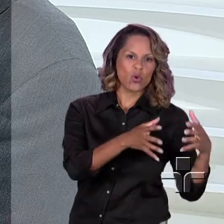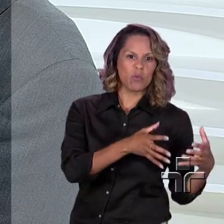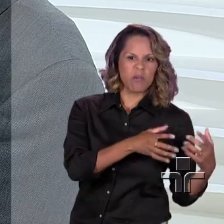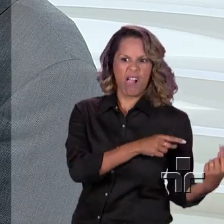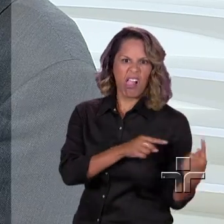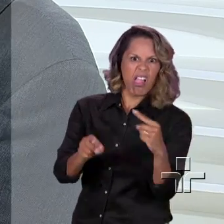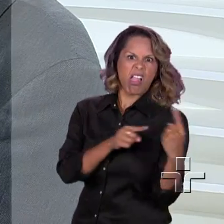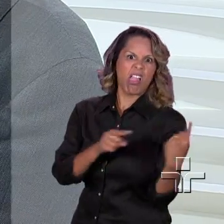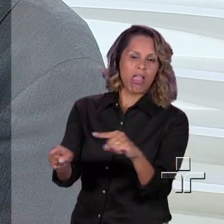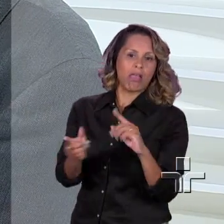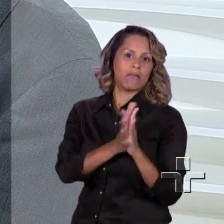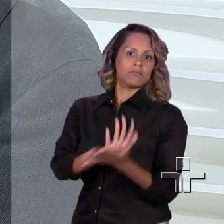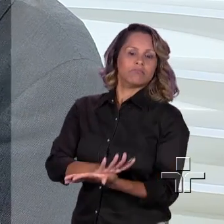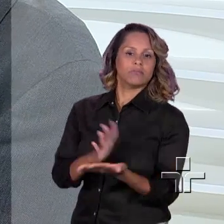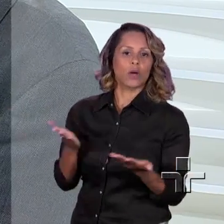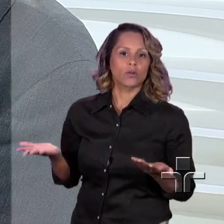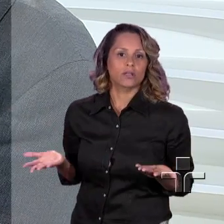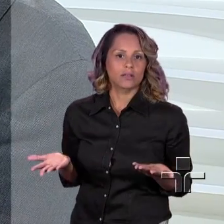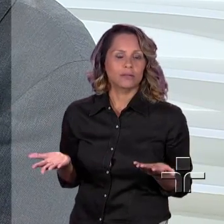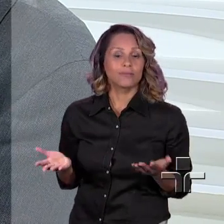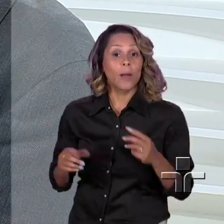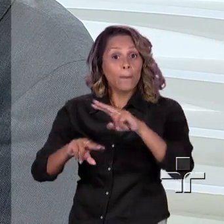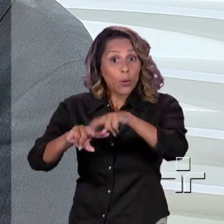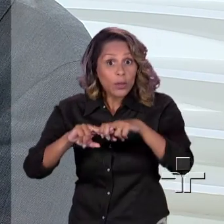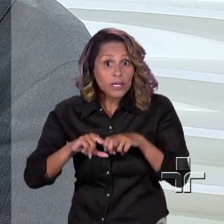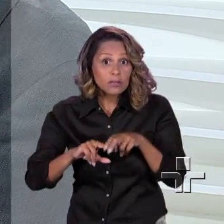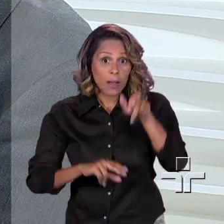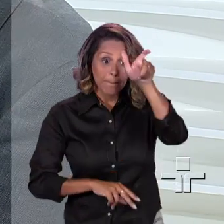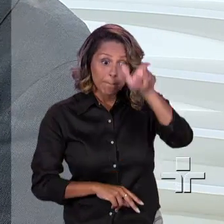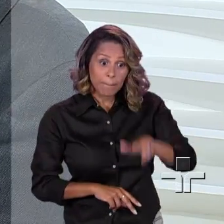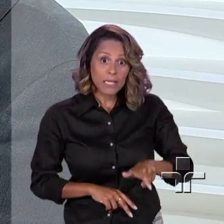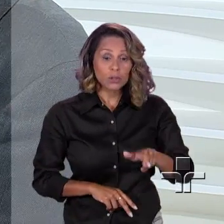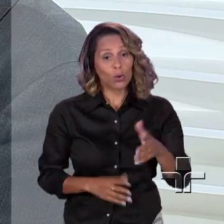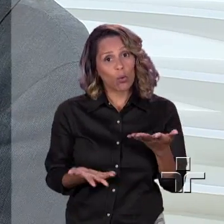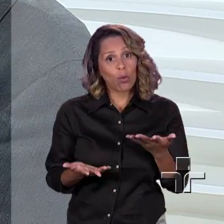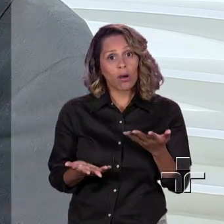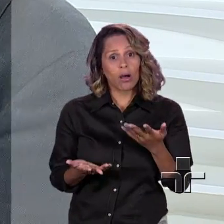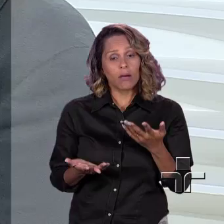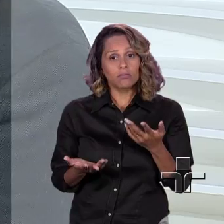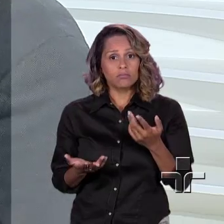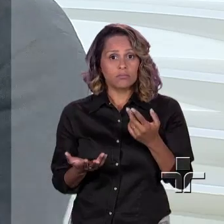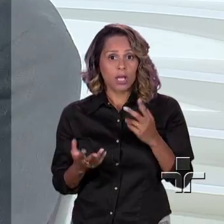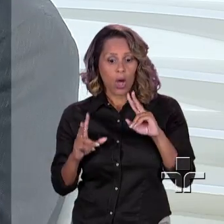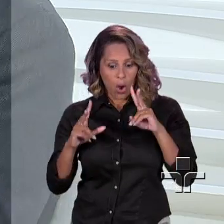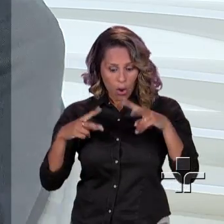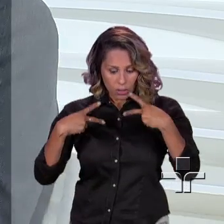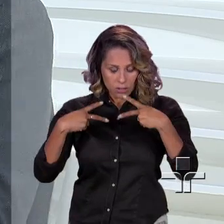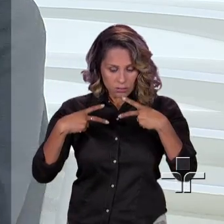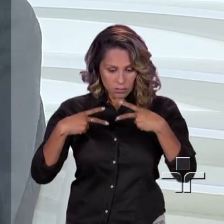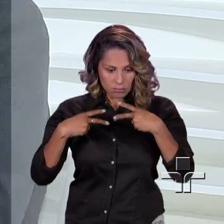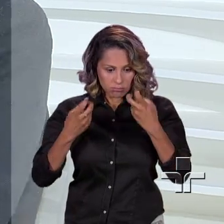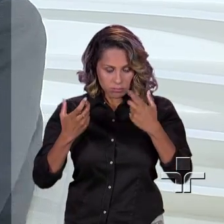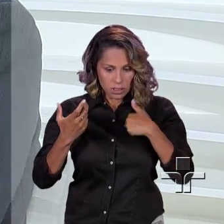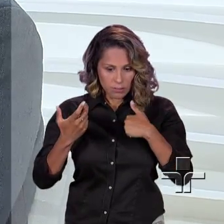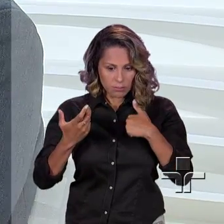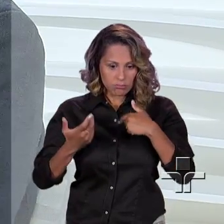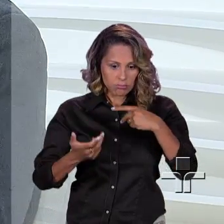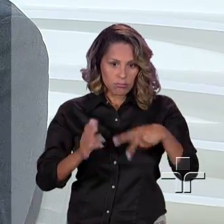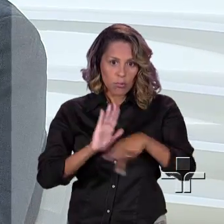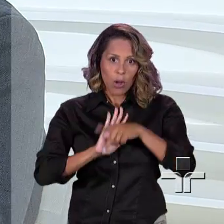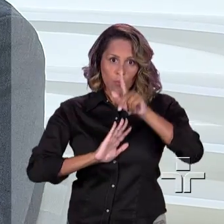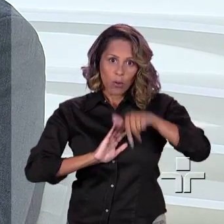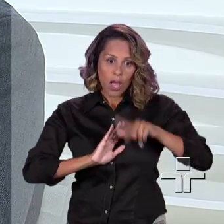pessoa acredita numa pessoa que é anti-homossexual e a pessoa homossexual, então essa pessoa está muito mal resolvido entre eles,